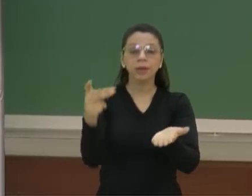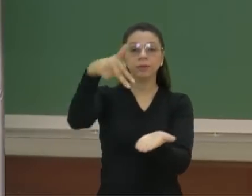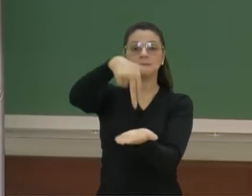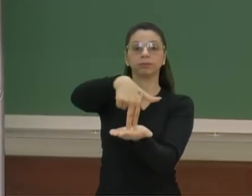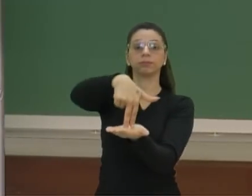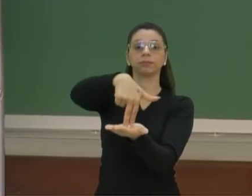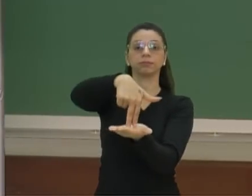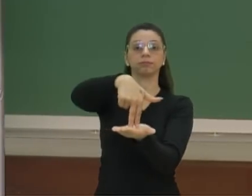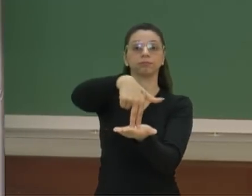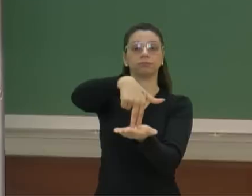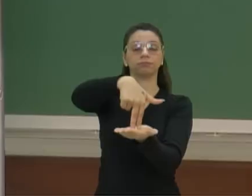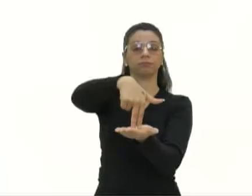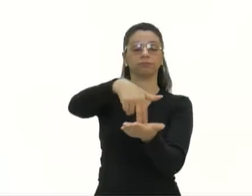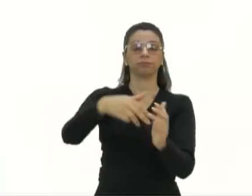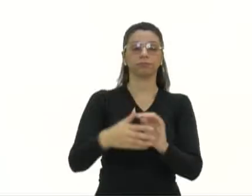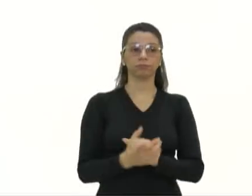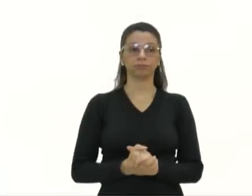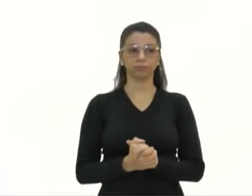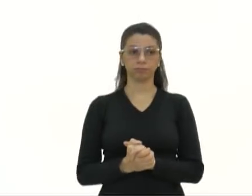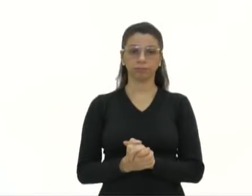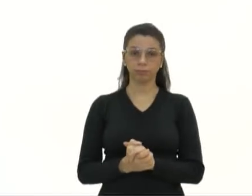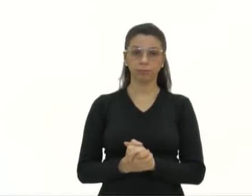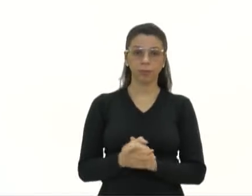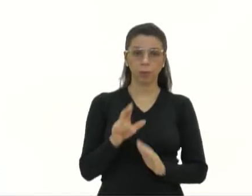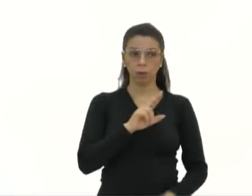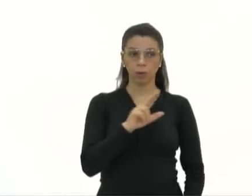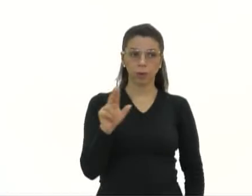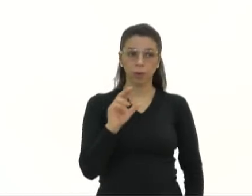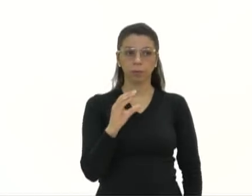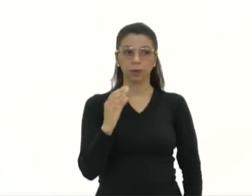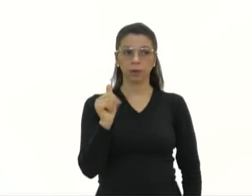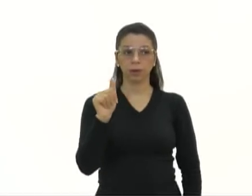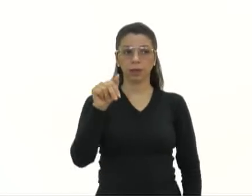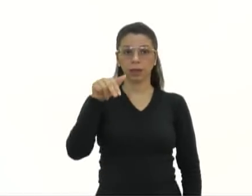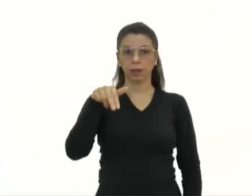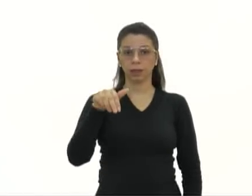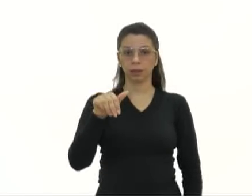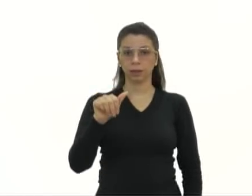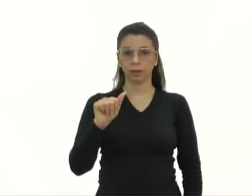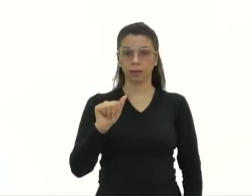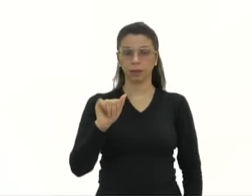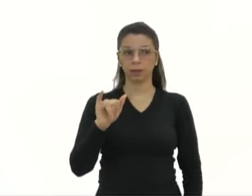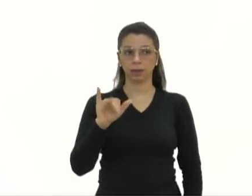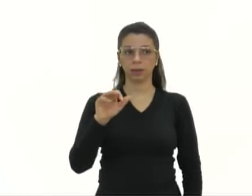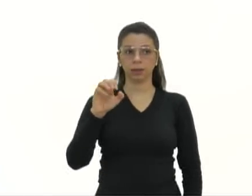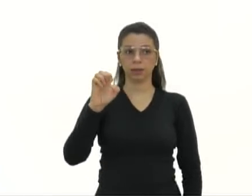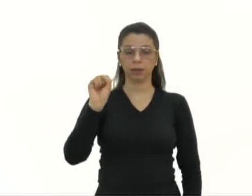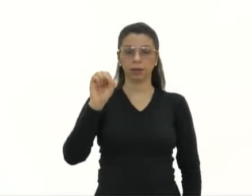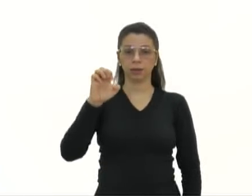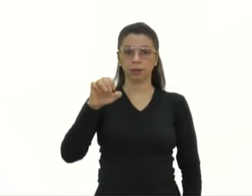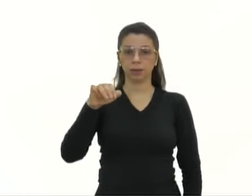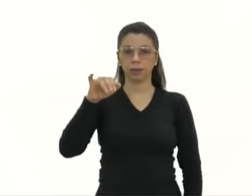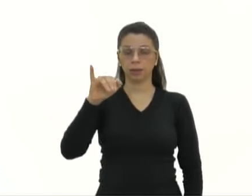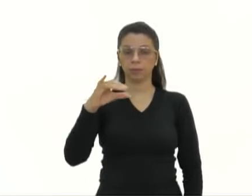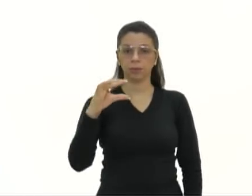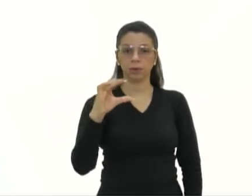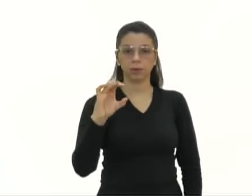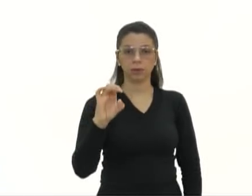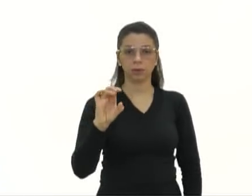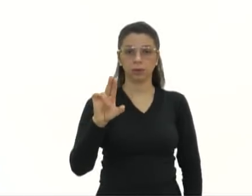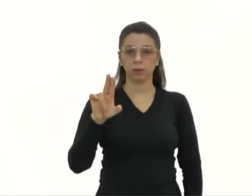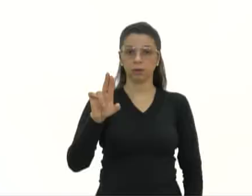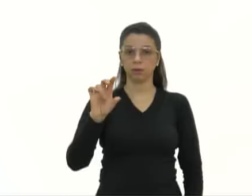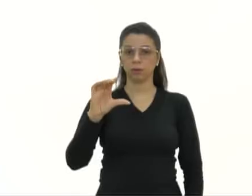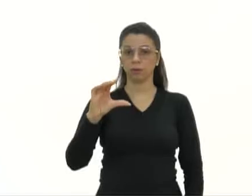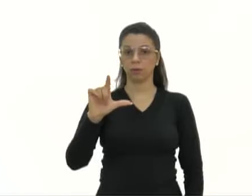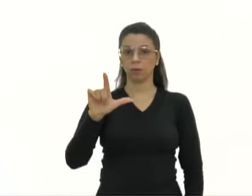vamos ver comigo? Se chama canais semicirculares. Da orelha interna estão associados ao